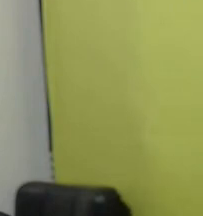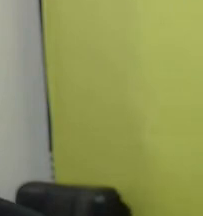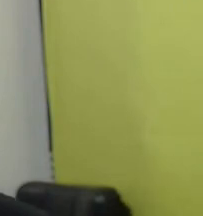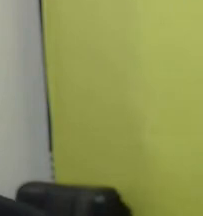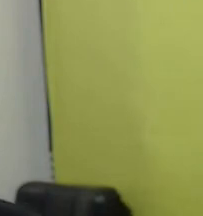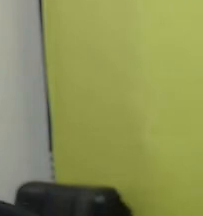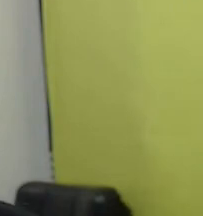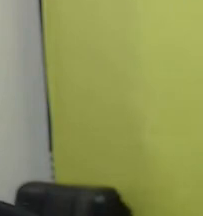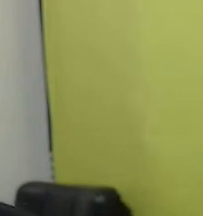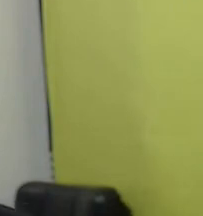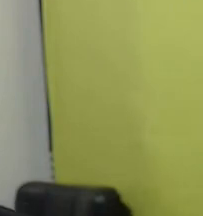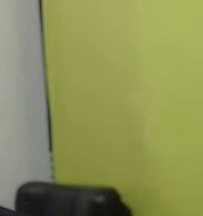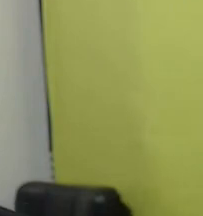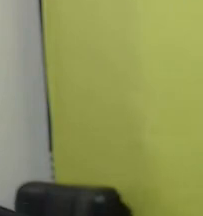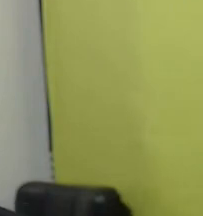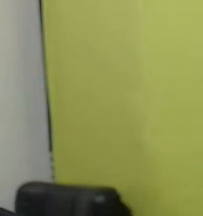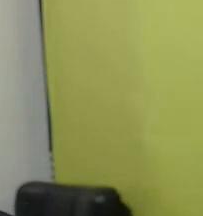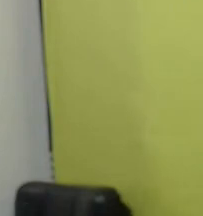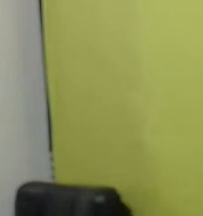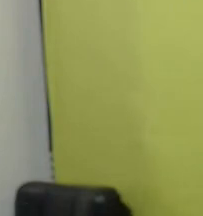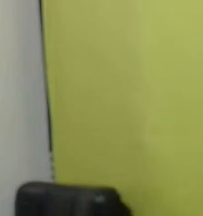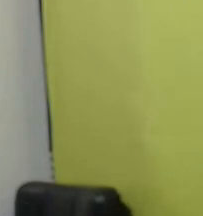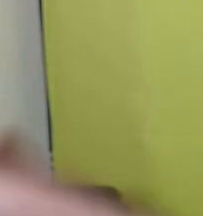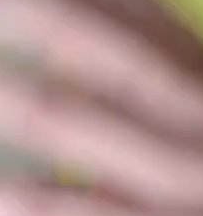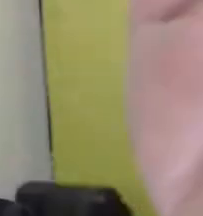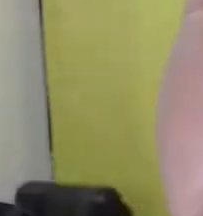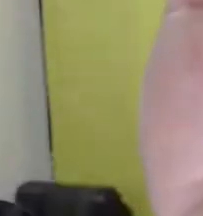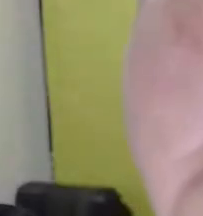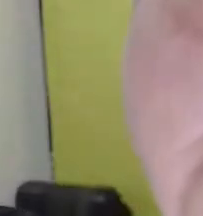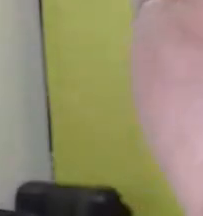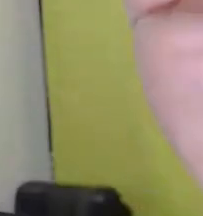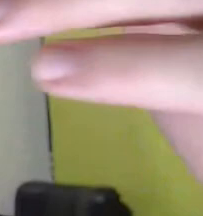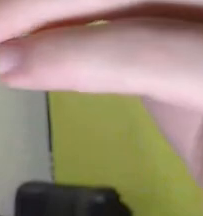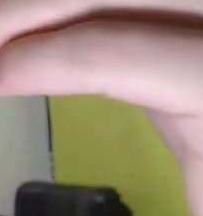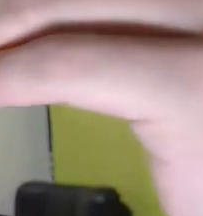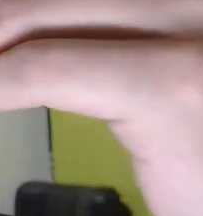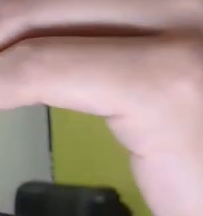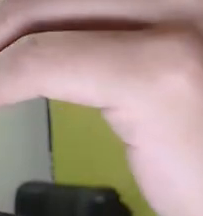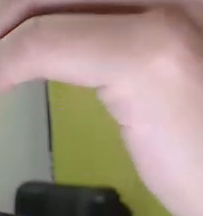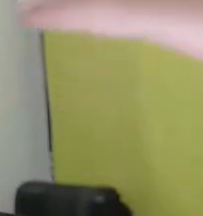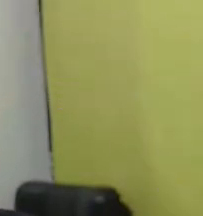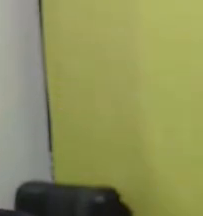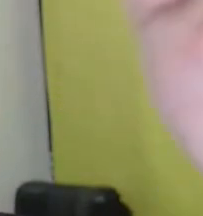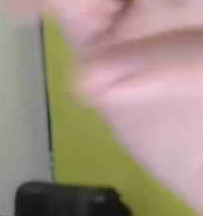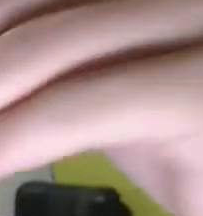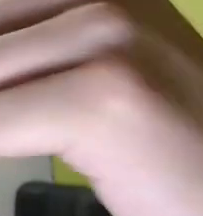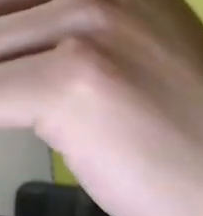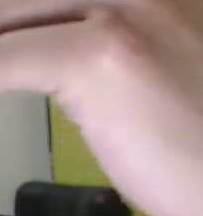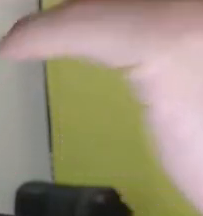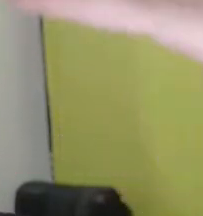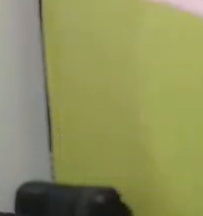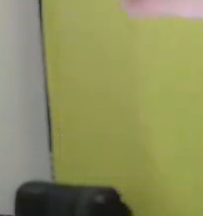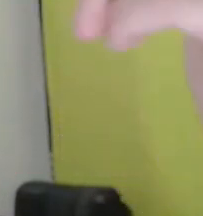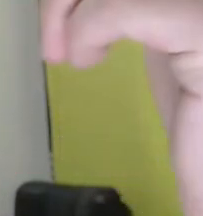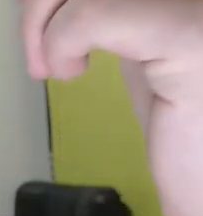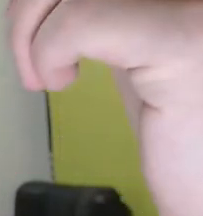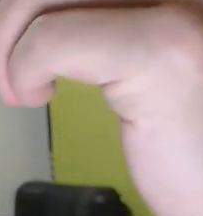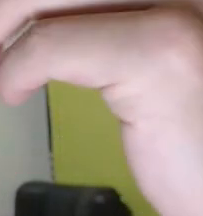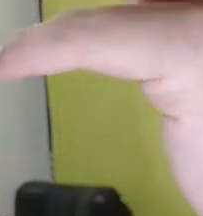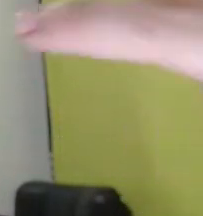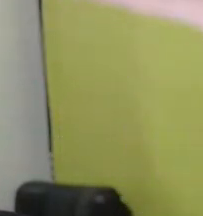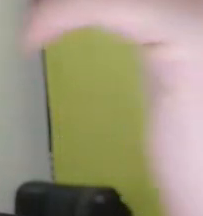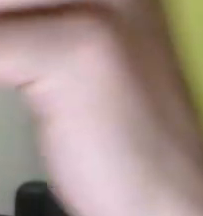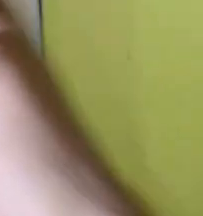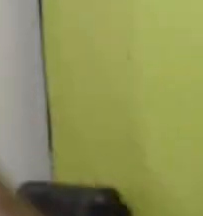é sempre comentaristas muito bons né assim a a indicação que eu tenho pra você sempre É o Deivison é o Guilherme casarões